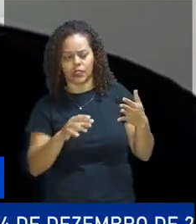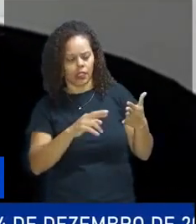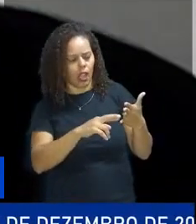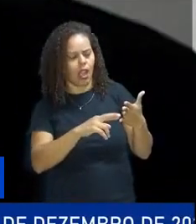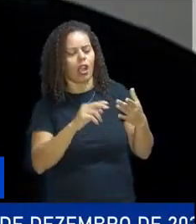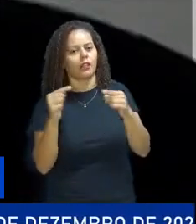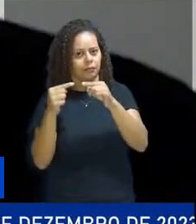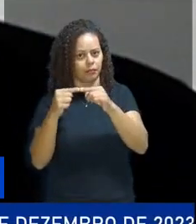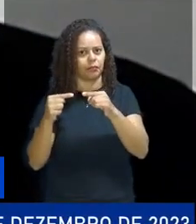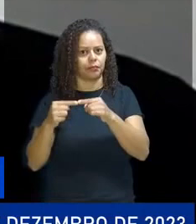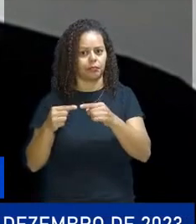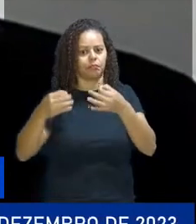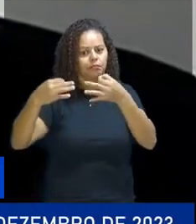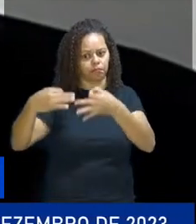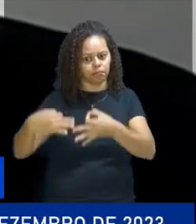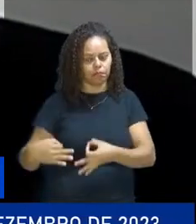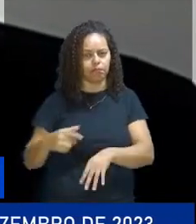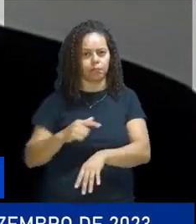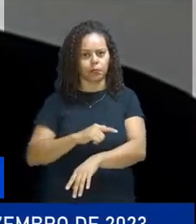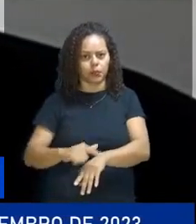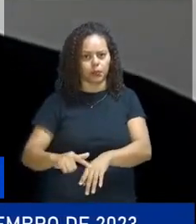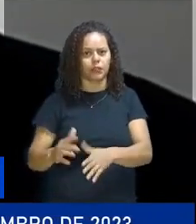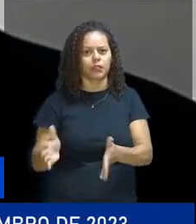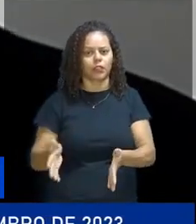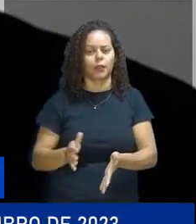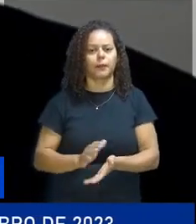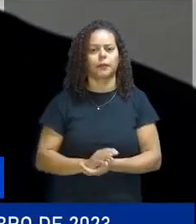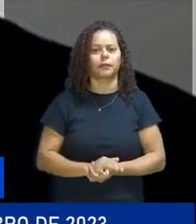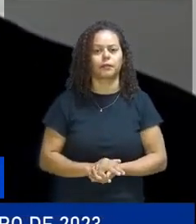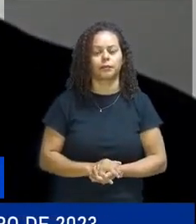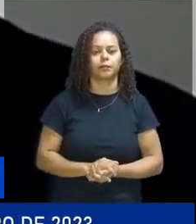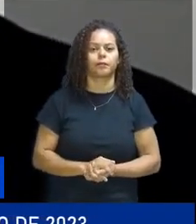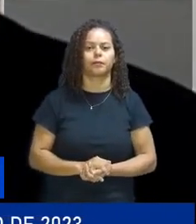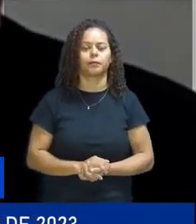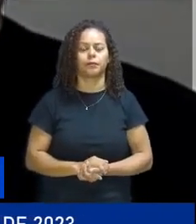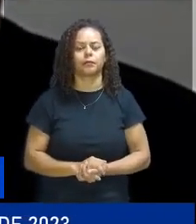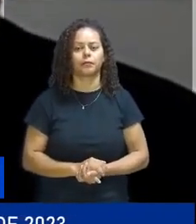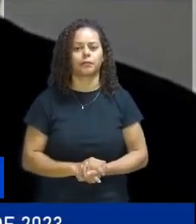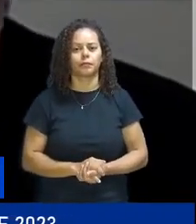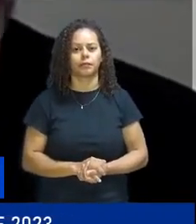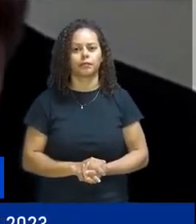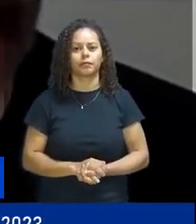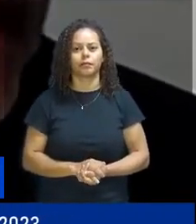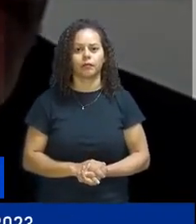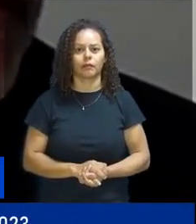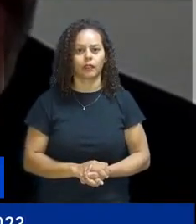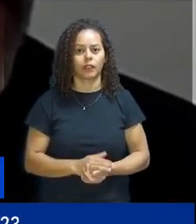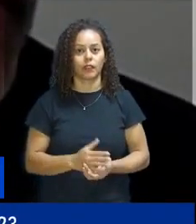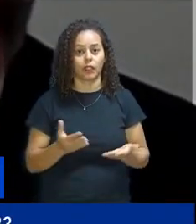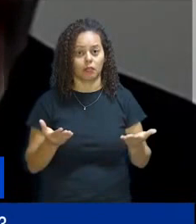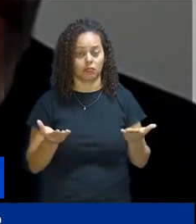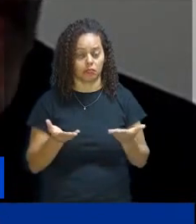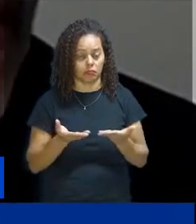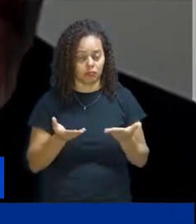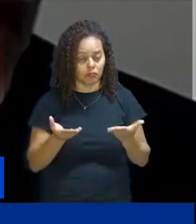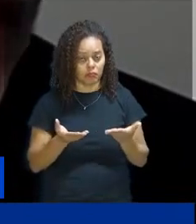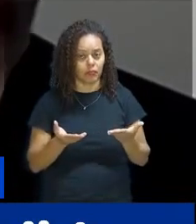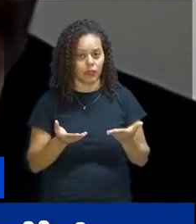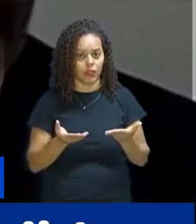Do TSE em relação à questão da prestação de conta. Então, neste interim,